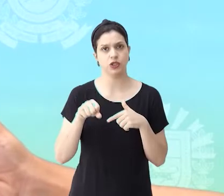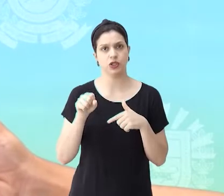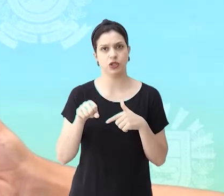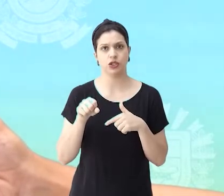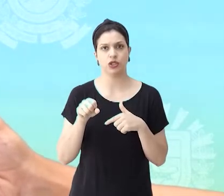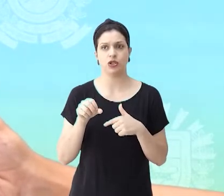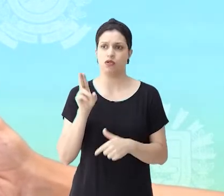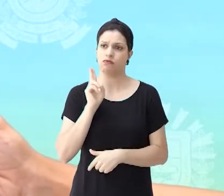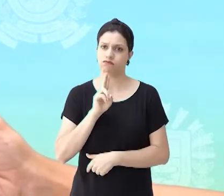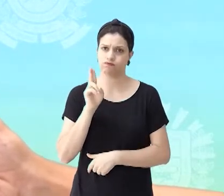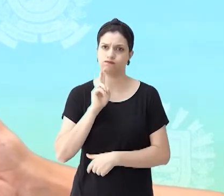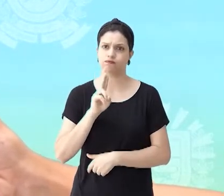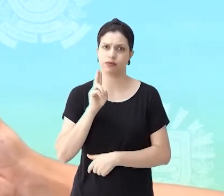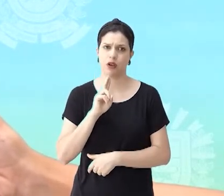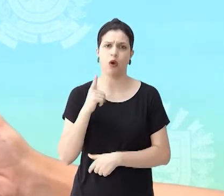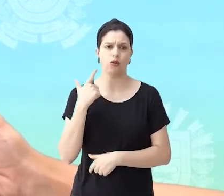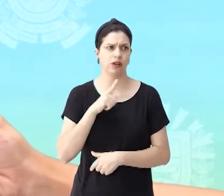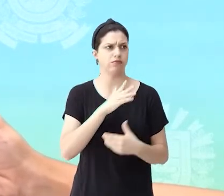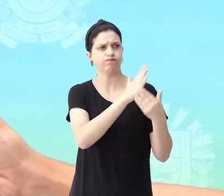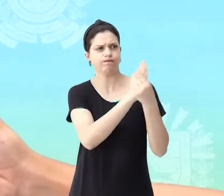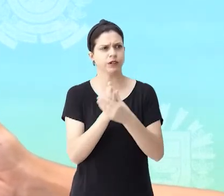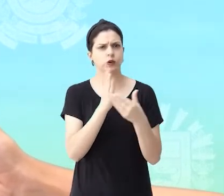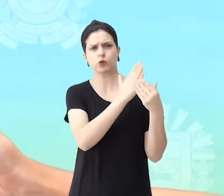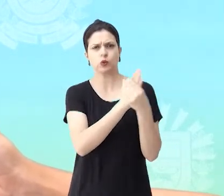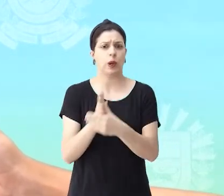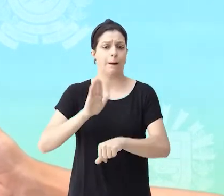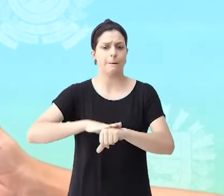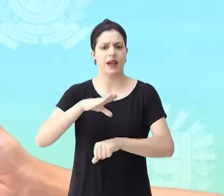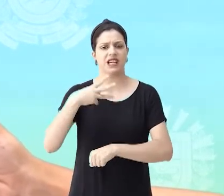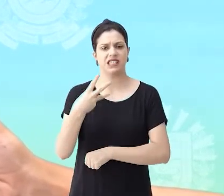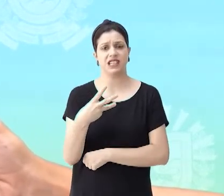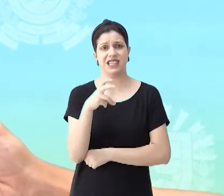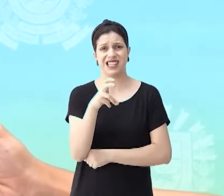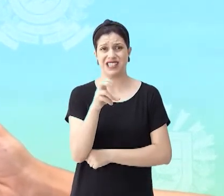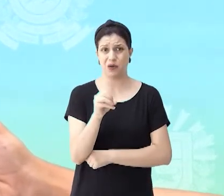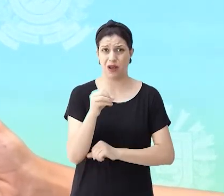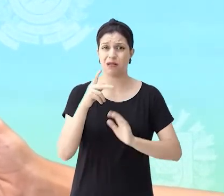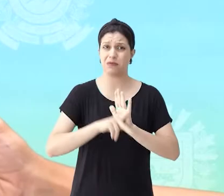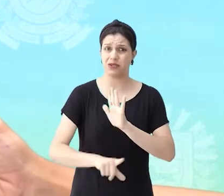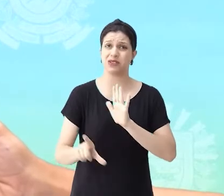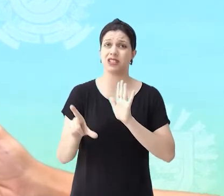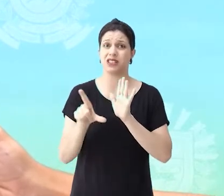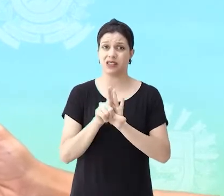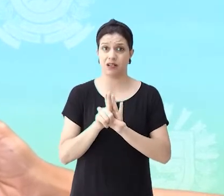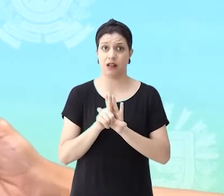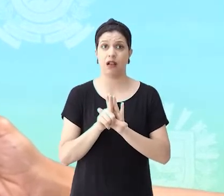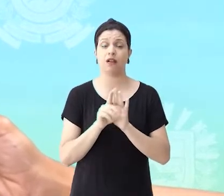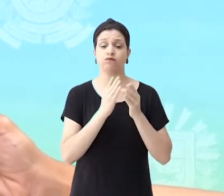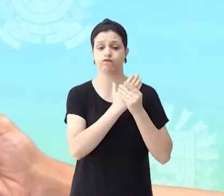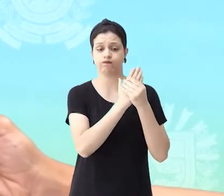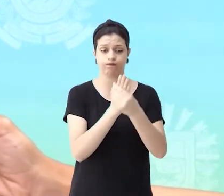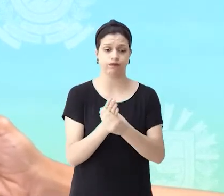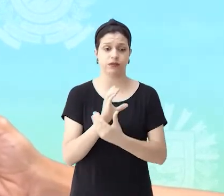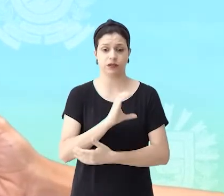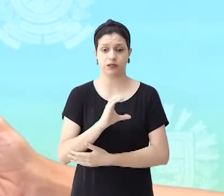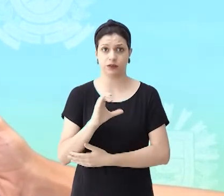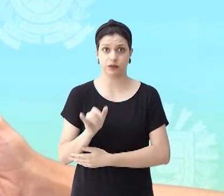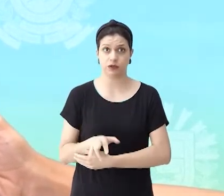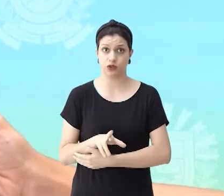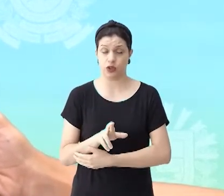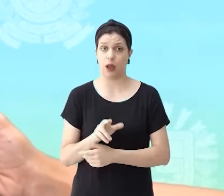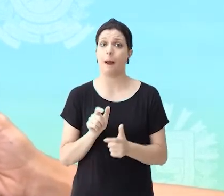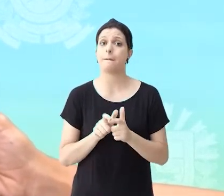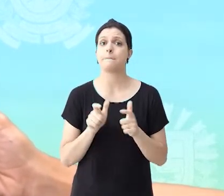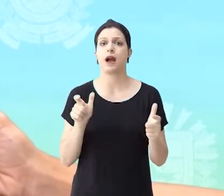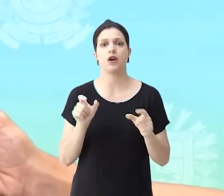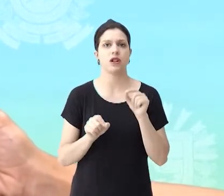maneira recordista de tramitação de projetos. Foram mais de 350 projetos que passaram na Comissão de Constituição e Justiça,